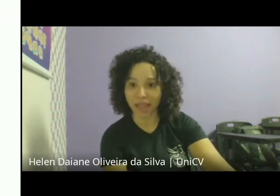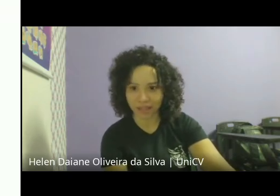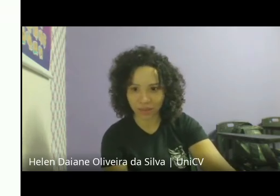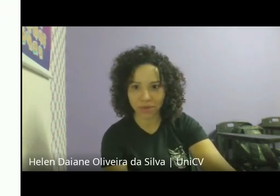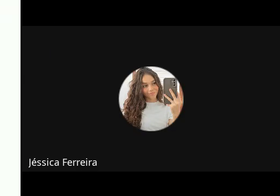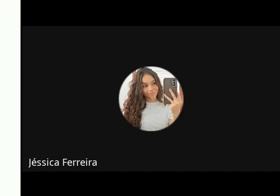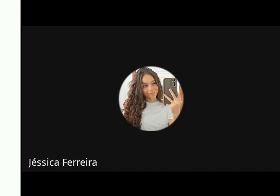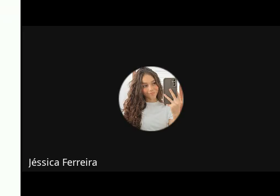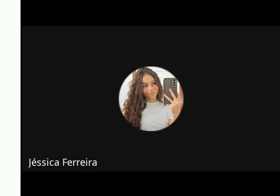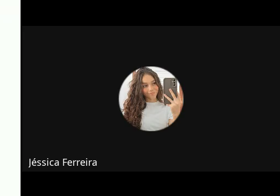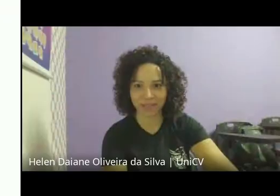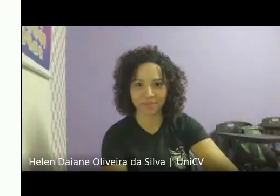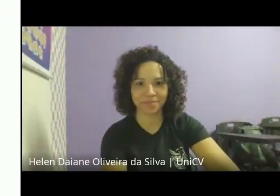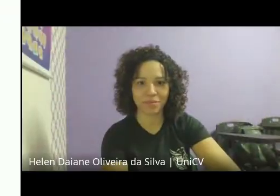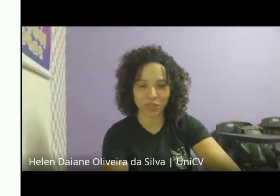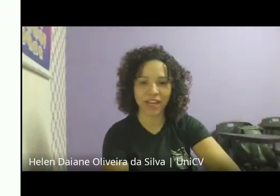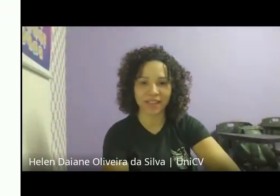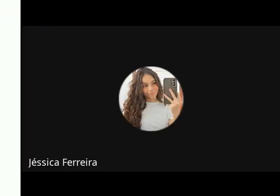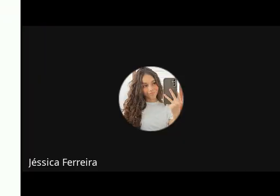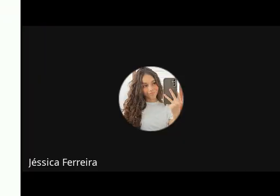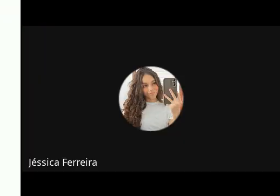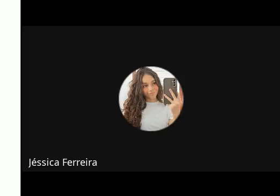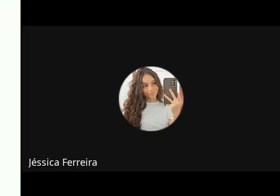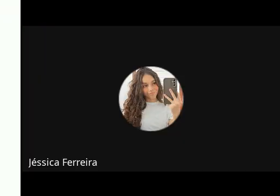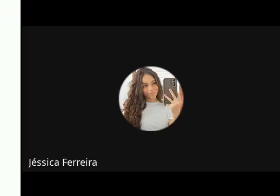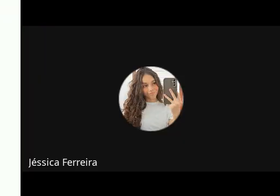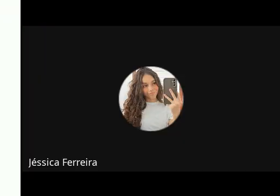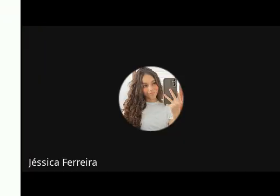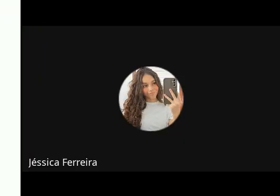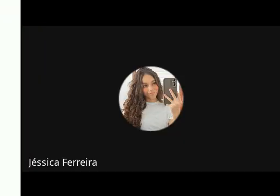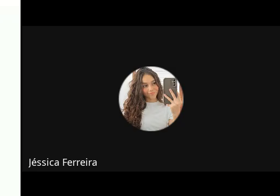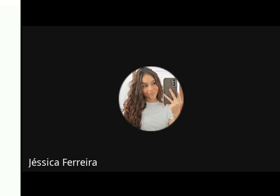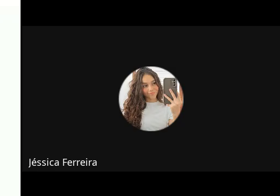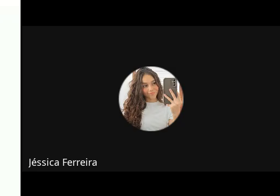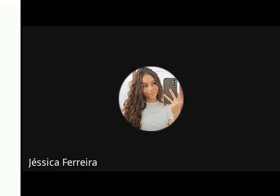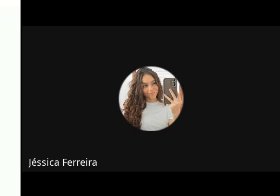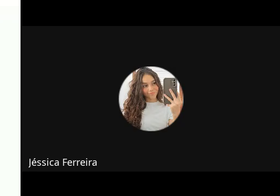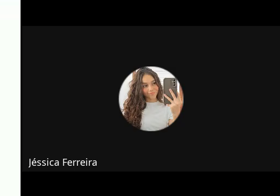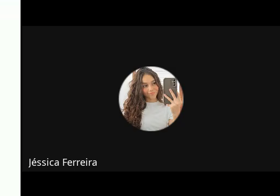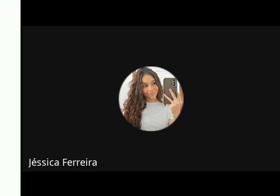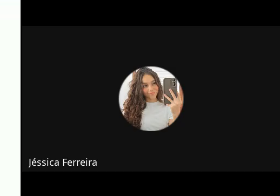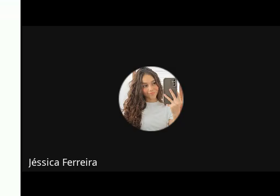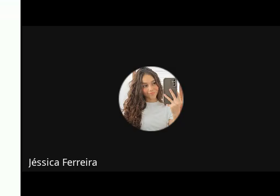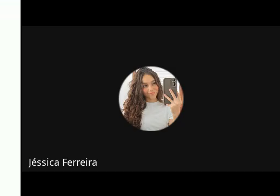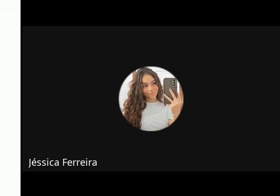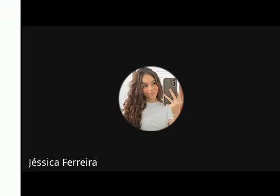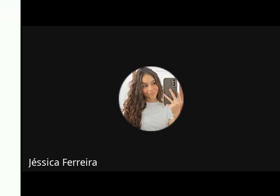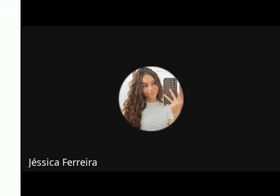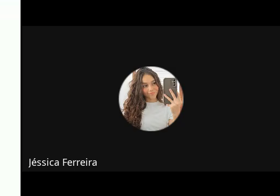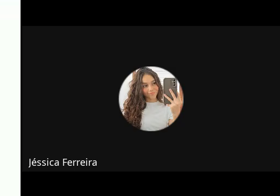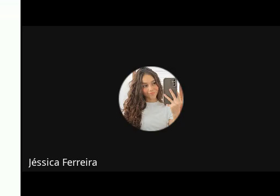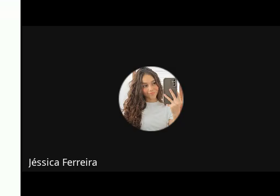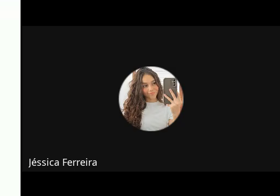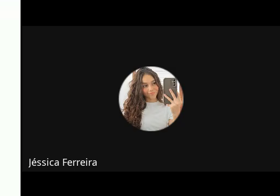o básico, eu Desculpa. sei. Pode falar. Eles tem que ter alguém, né, do lado, assim, para ficar